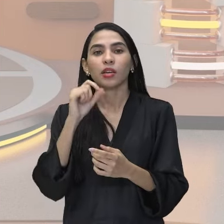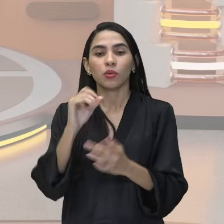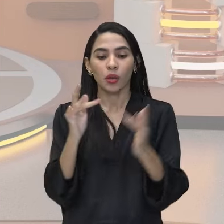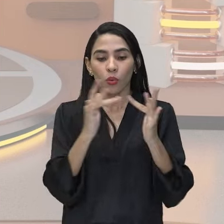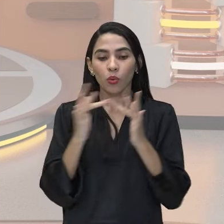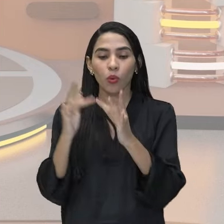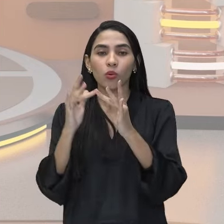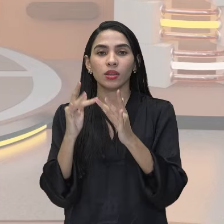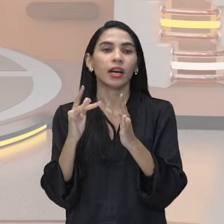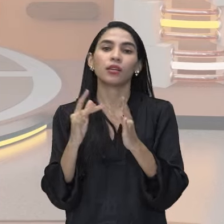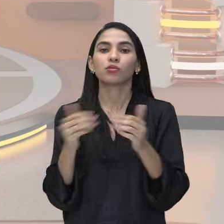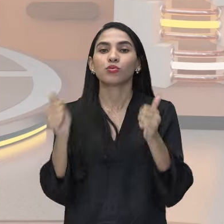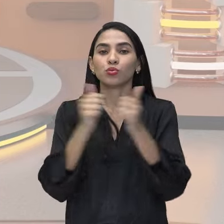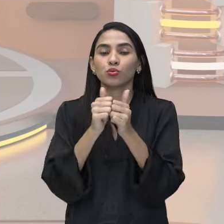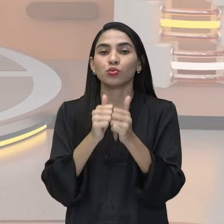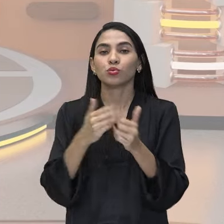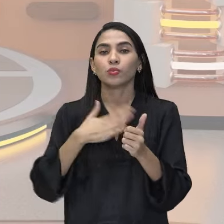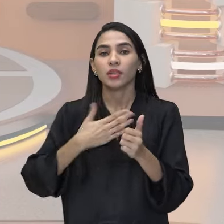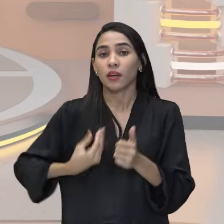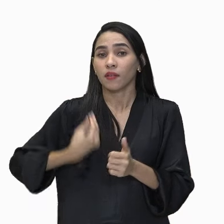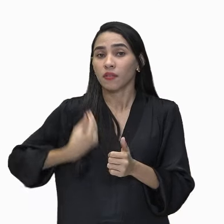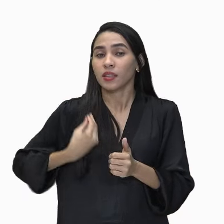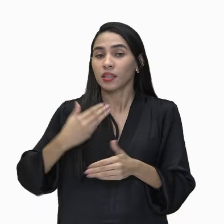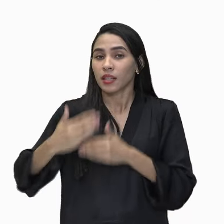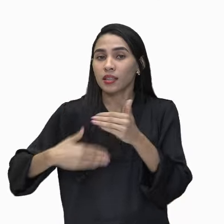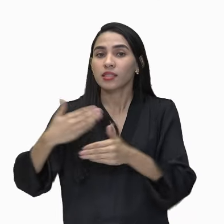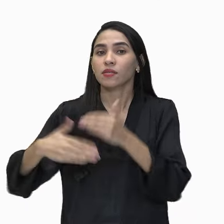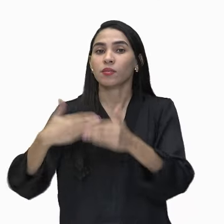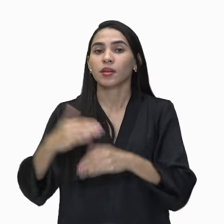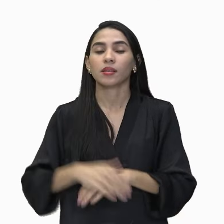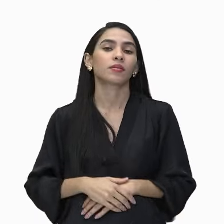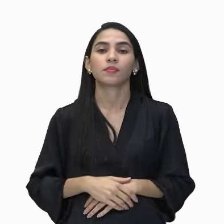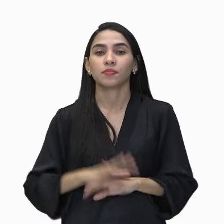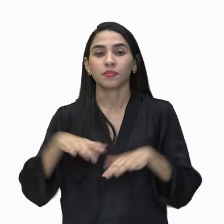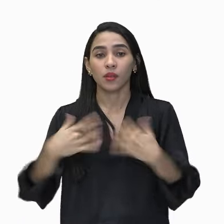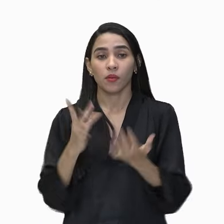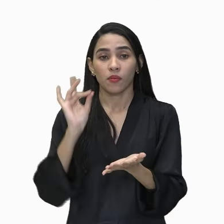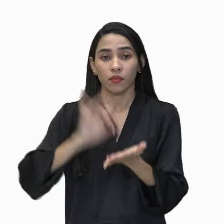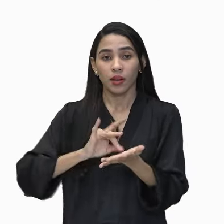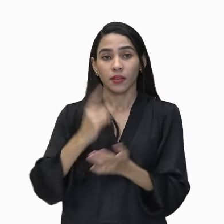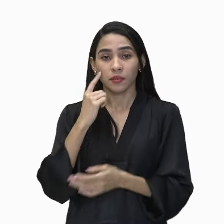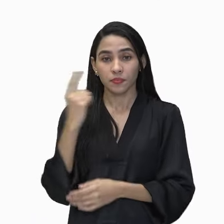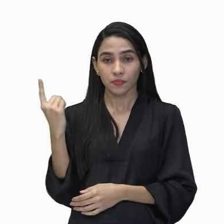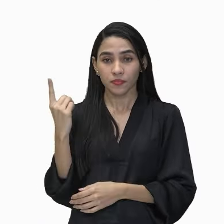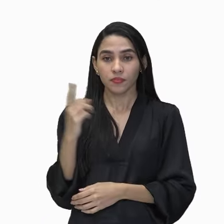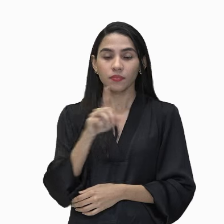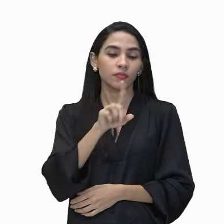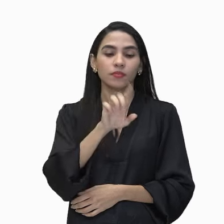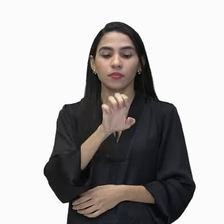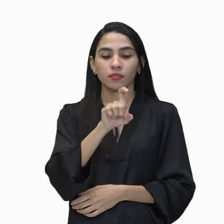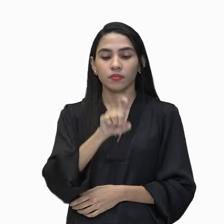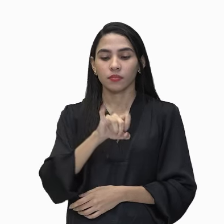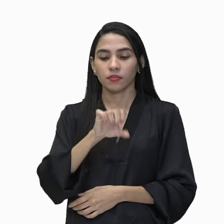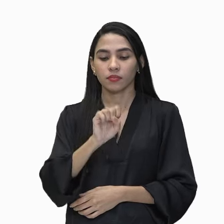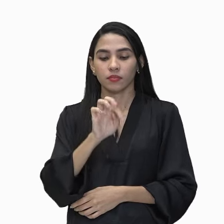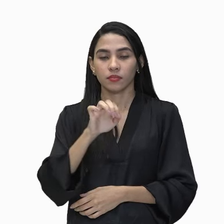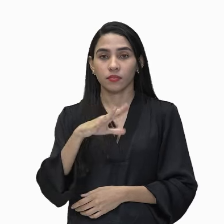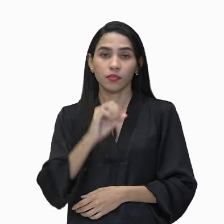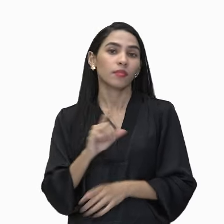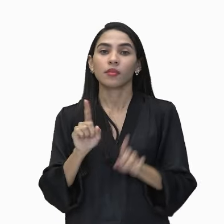processo de existir. Perfeito, então? Então, olha lá, o fato da existência, né, e a questão do ser